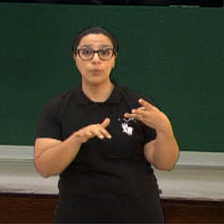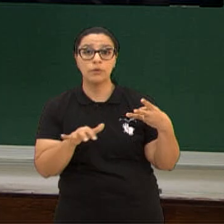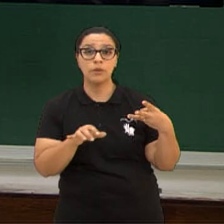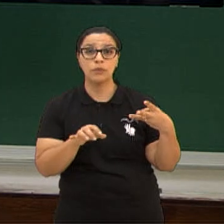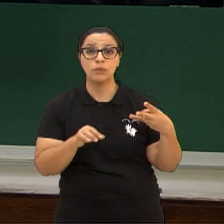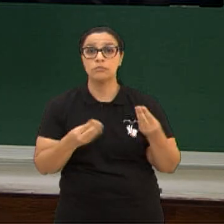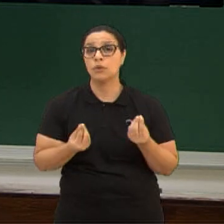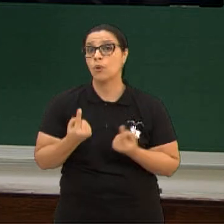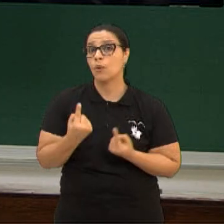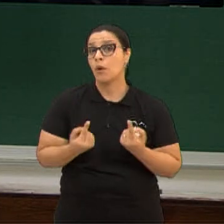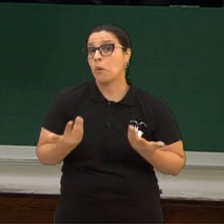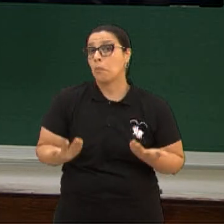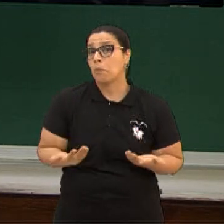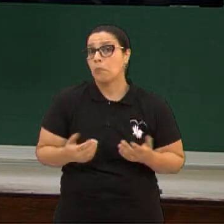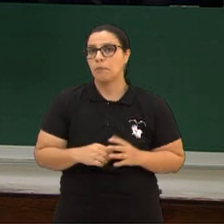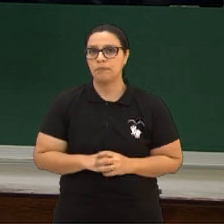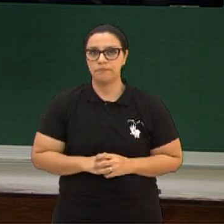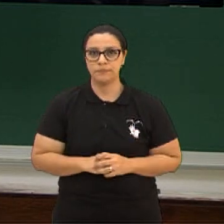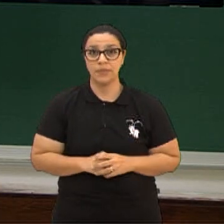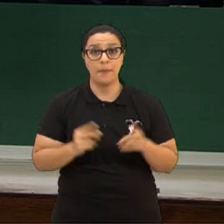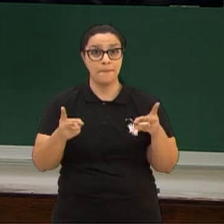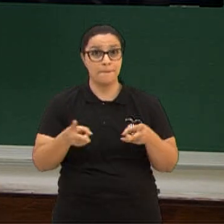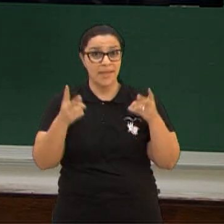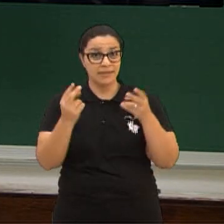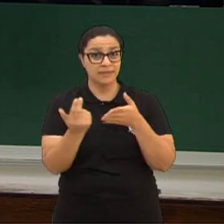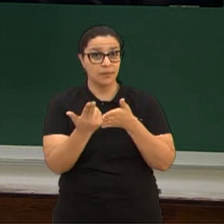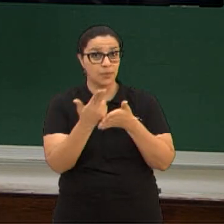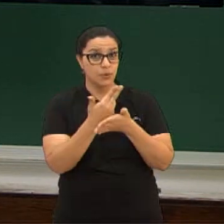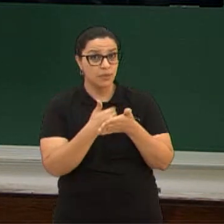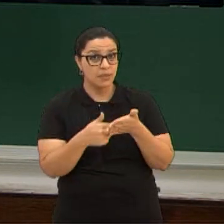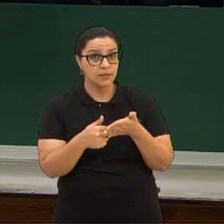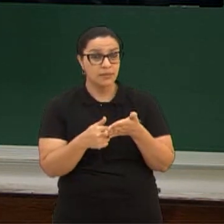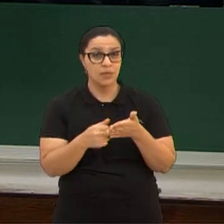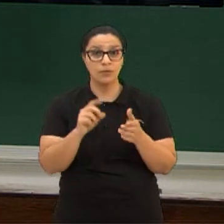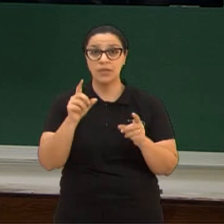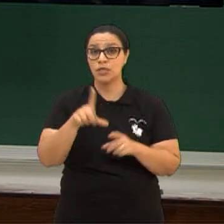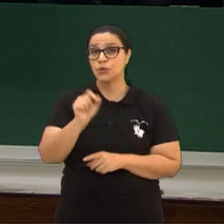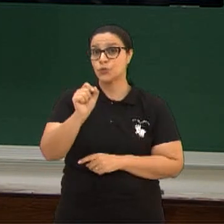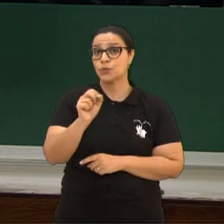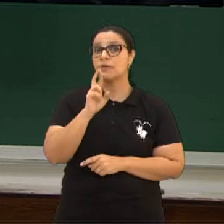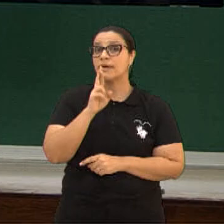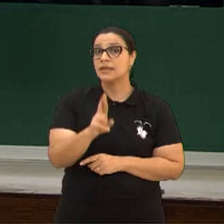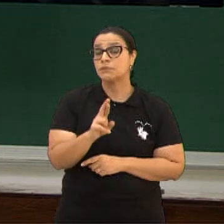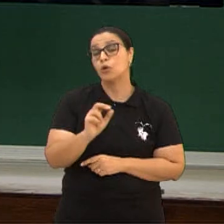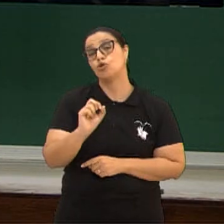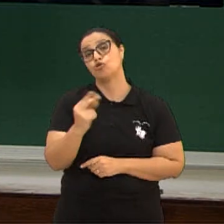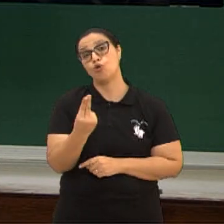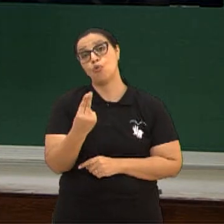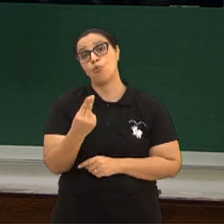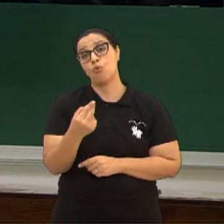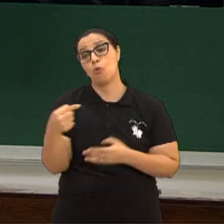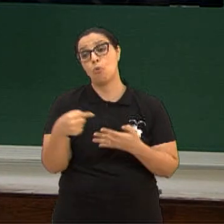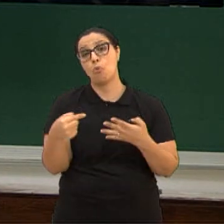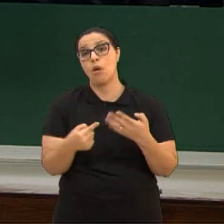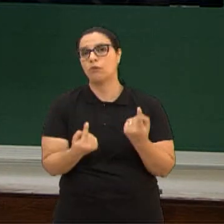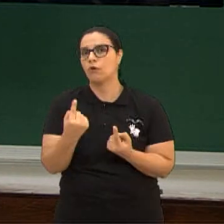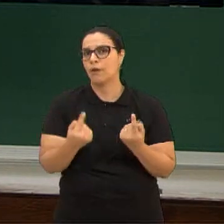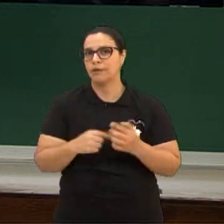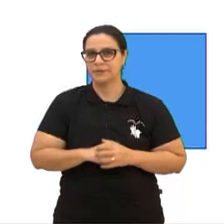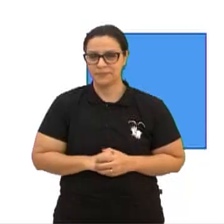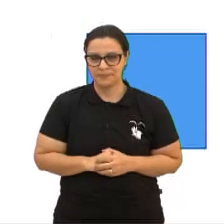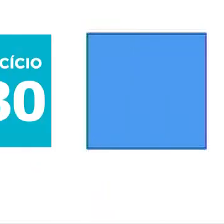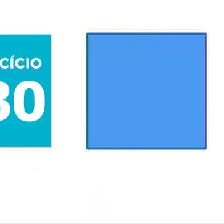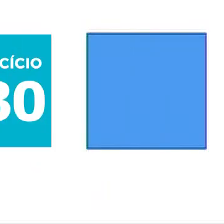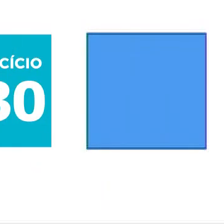está usando o computador? Observe bem a imagem e marque a ou as opções corretas.